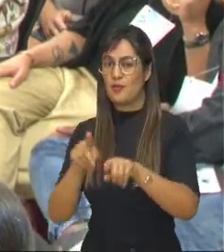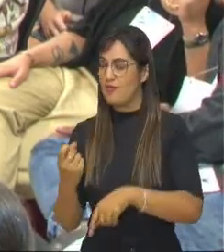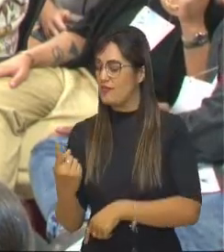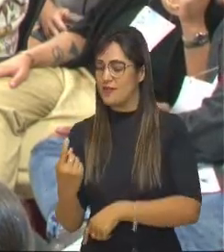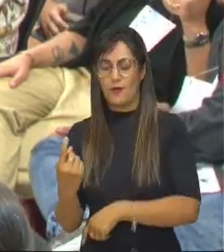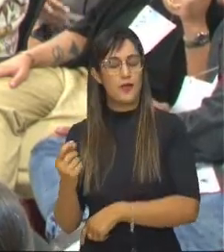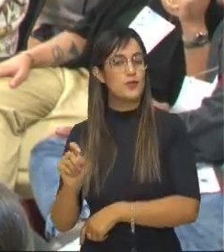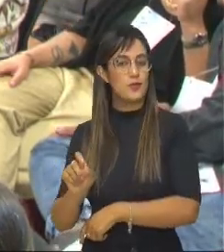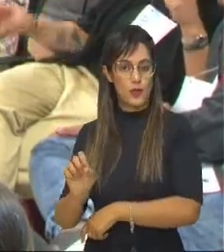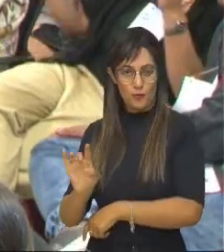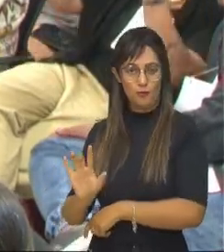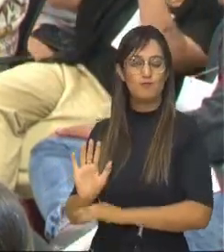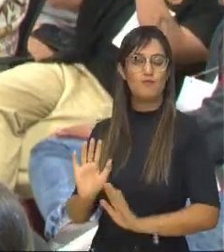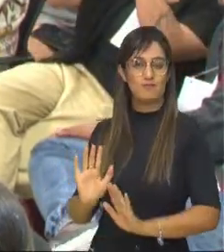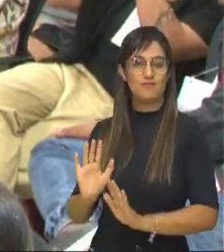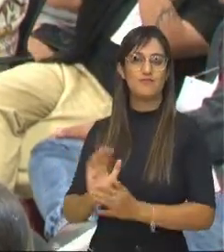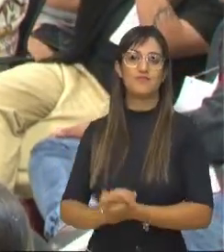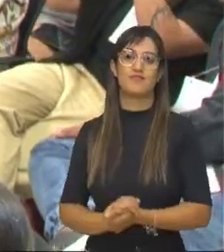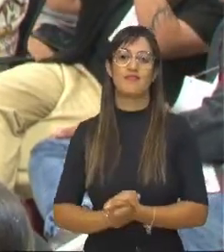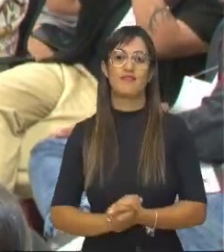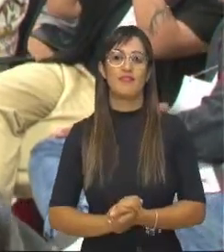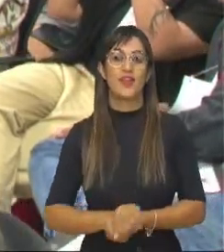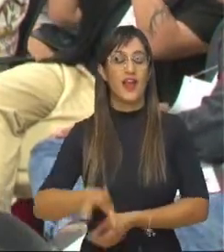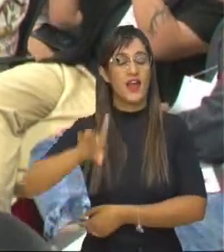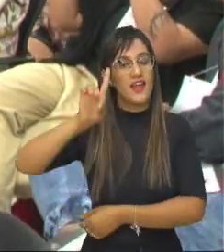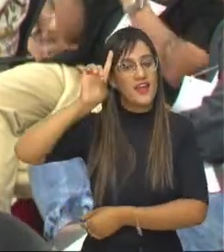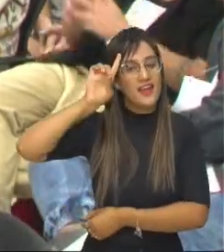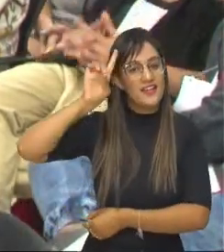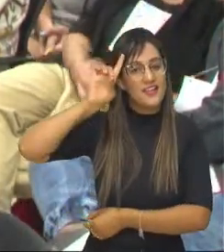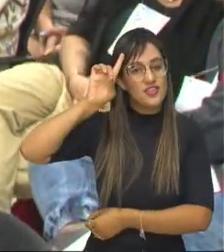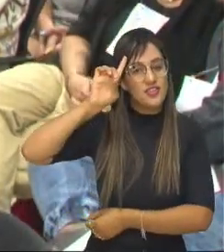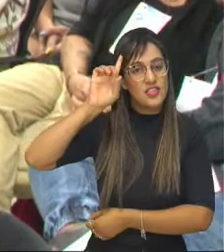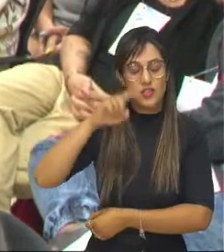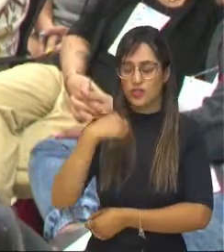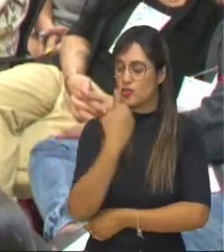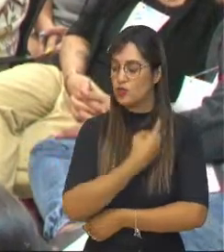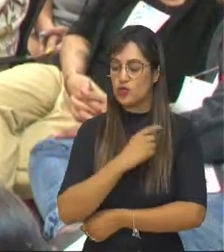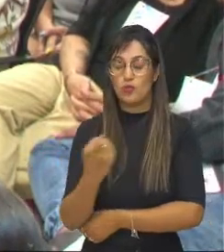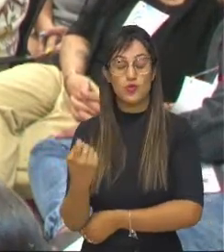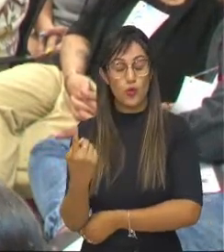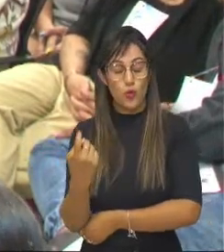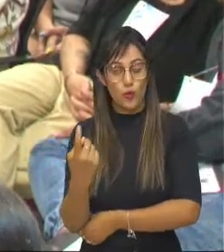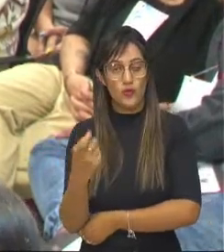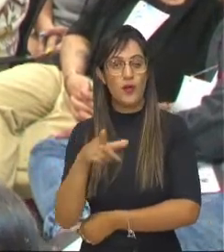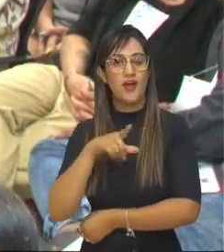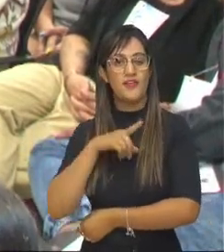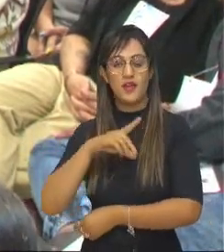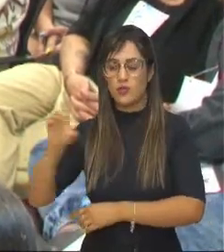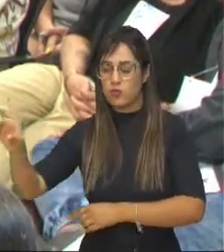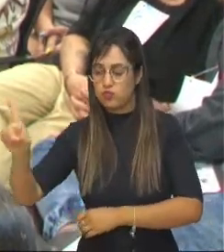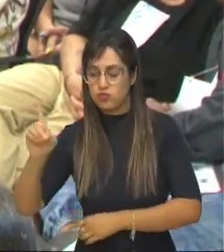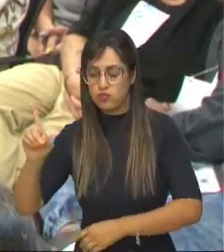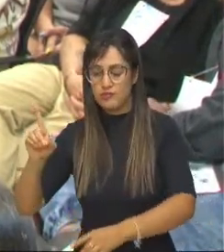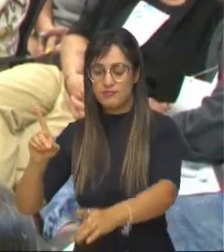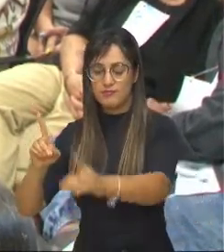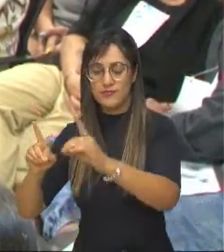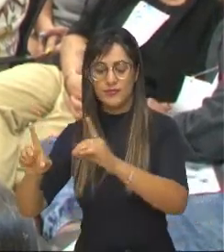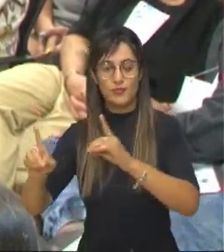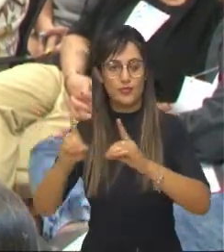a única. E cada dia não seremos mais os únicos. Cada dia teremos mais e mais.